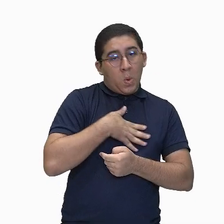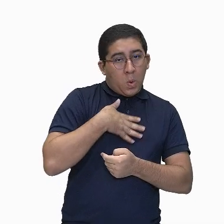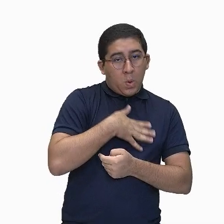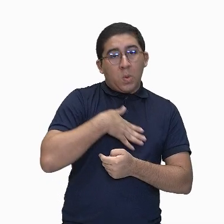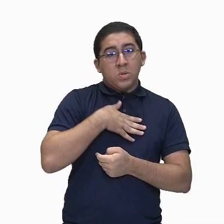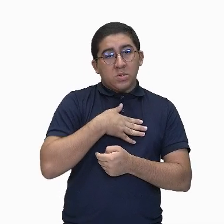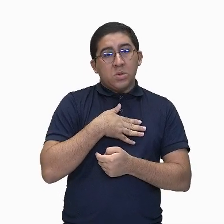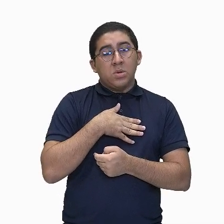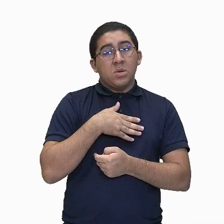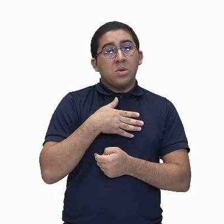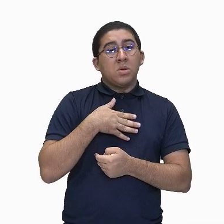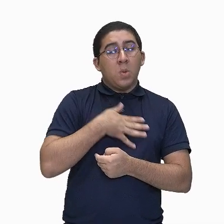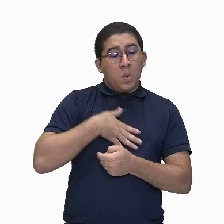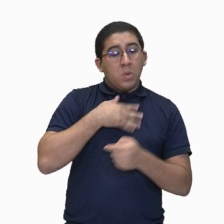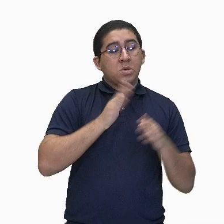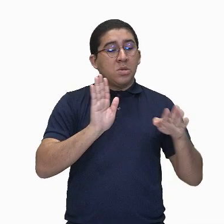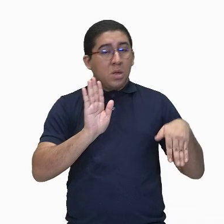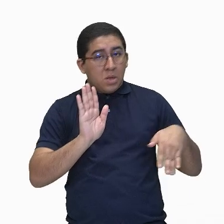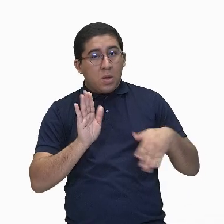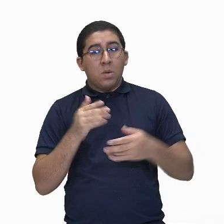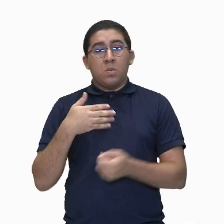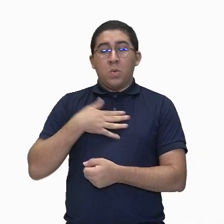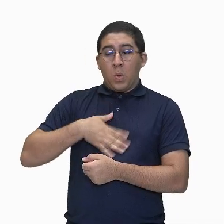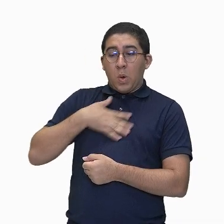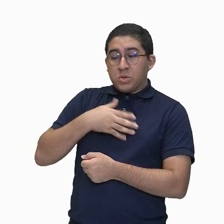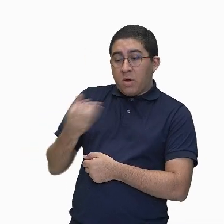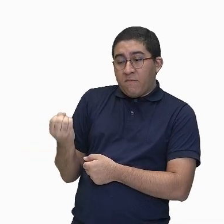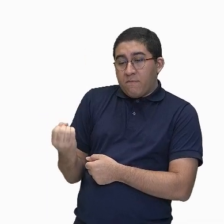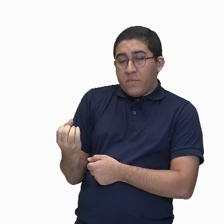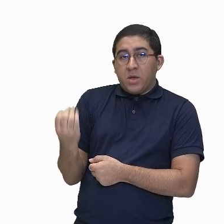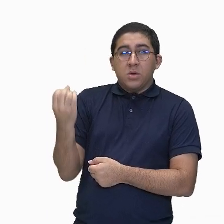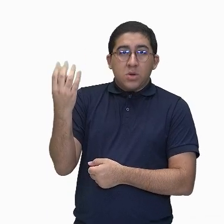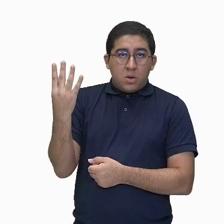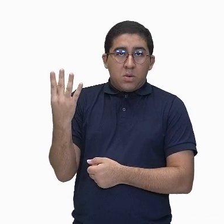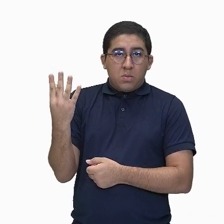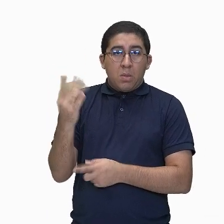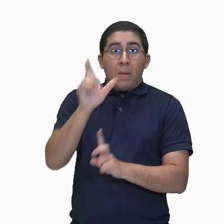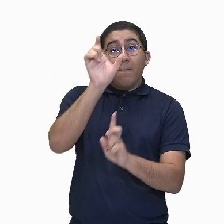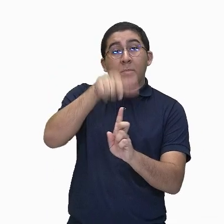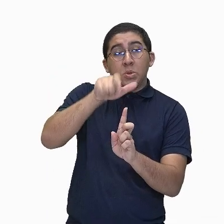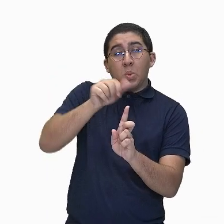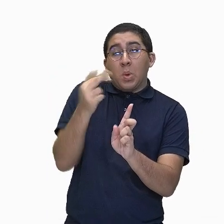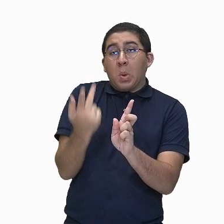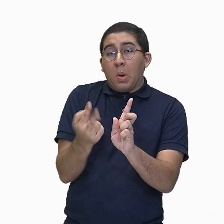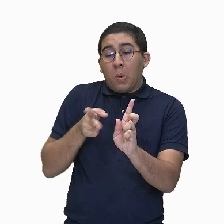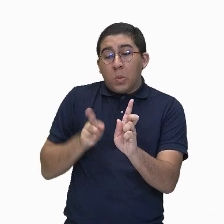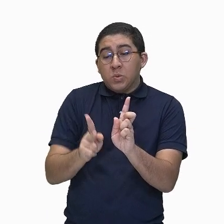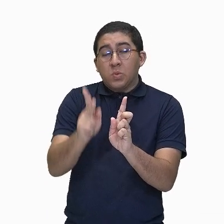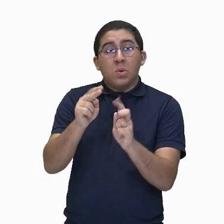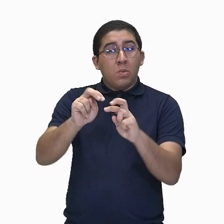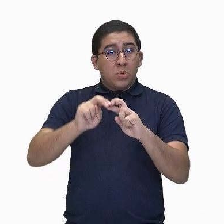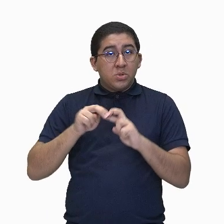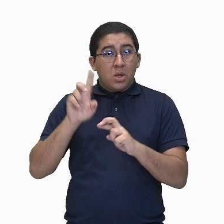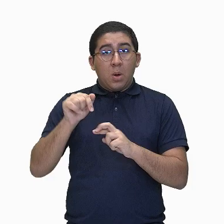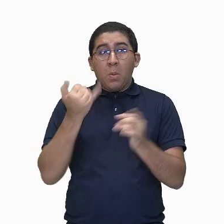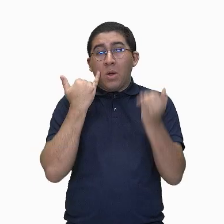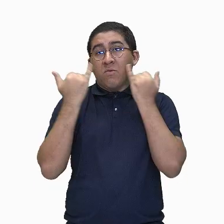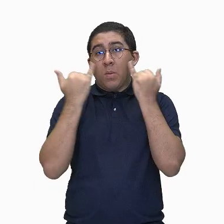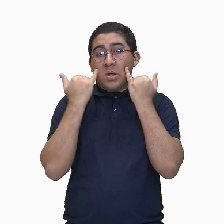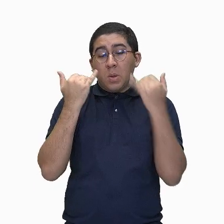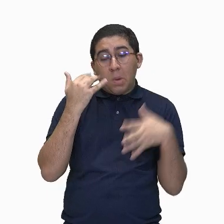que aqui também eu tenho o mesmo sujeito para as duas orações. Então, eu estou acrescentando uma informação a mais sobre o